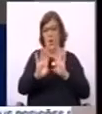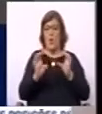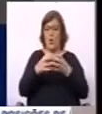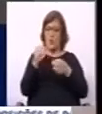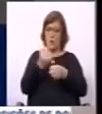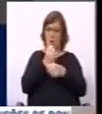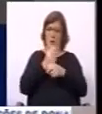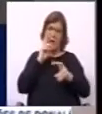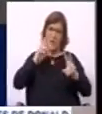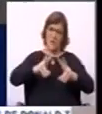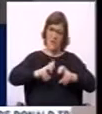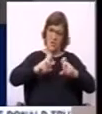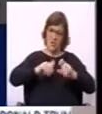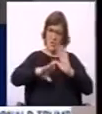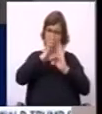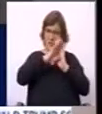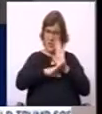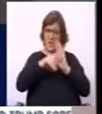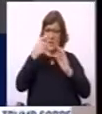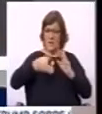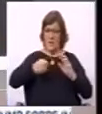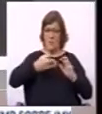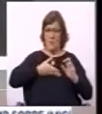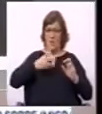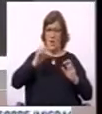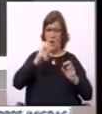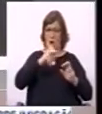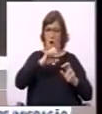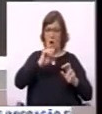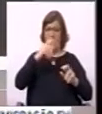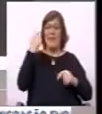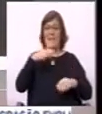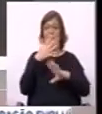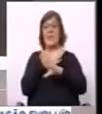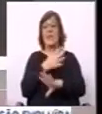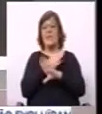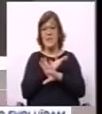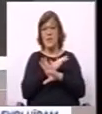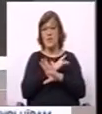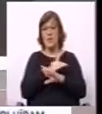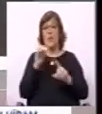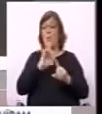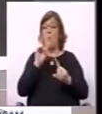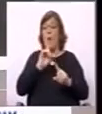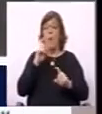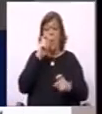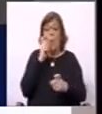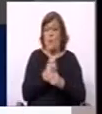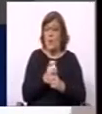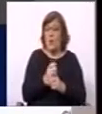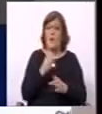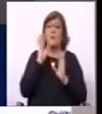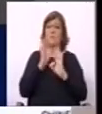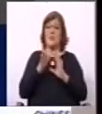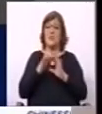inclui investigadores que elaboraram um relatório de Petrocon Grande dizem que há incêndios que não é possível controlar e por isso mesmo é